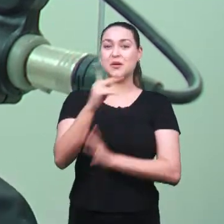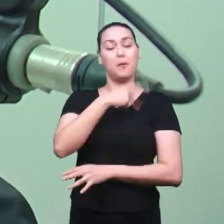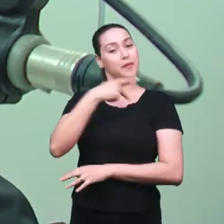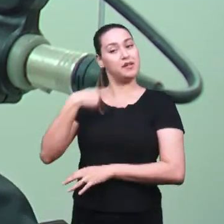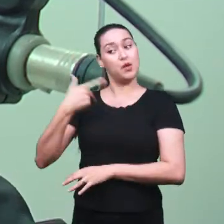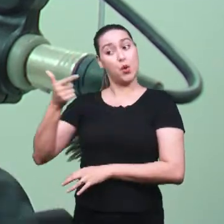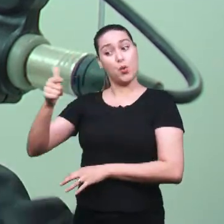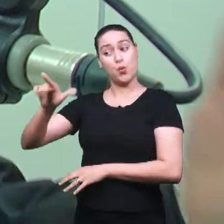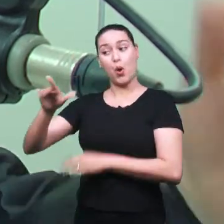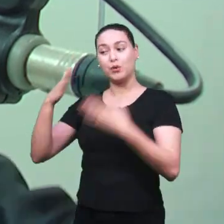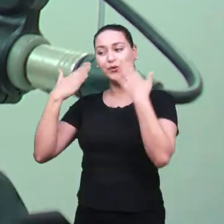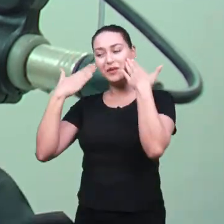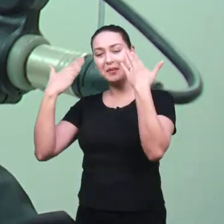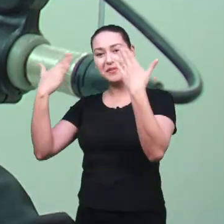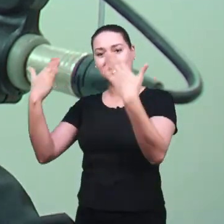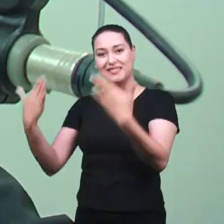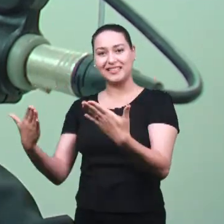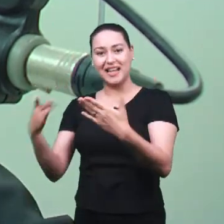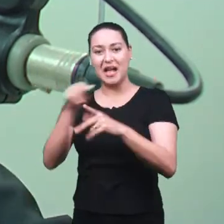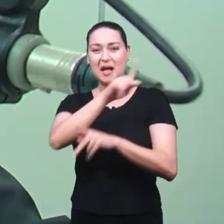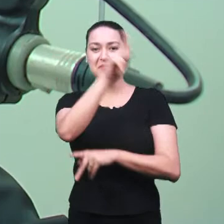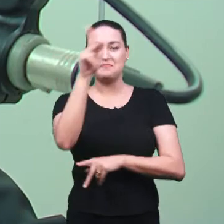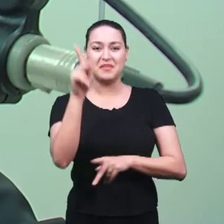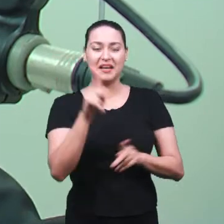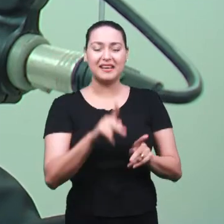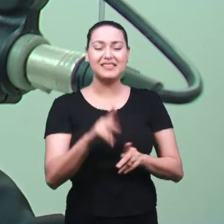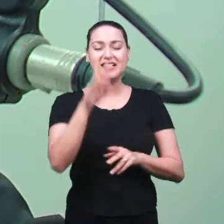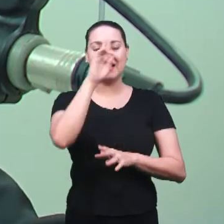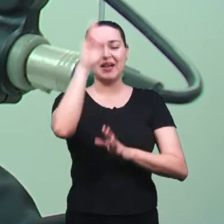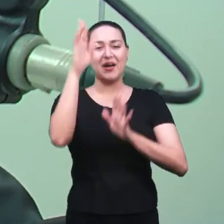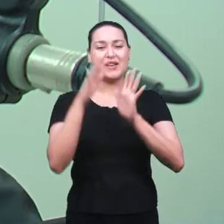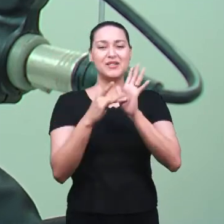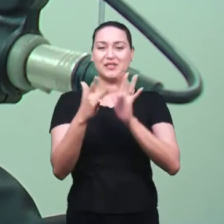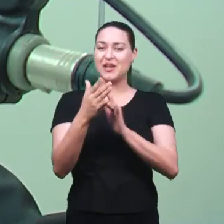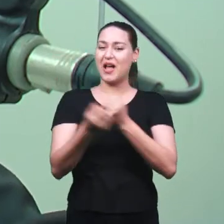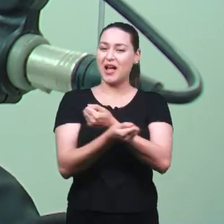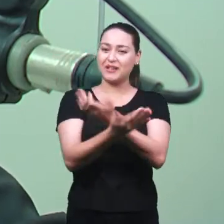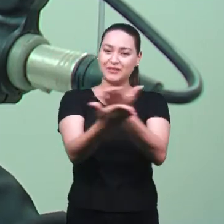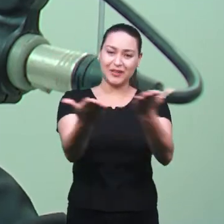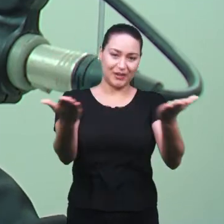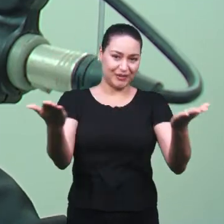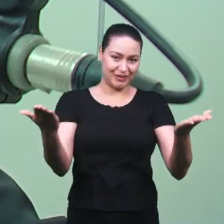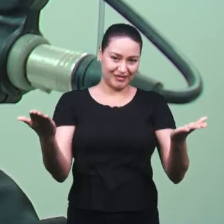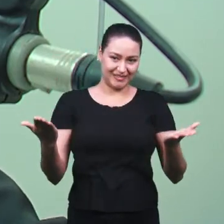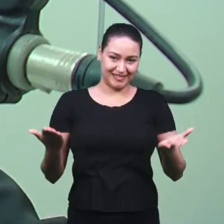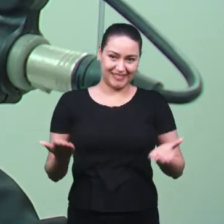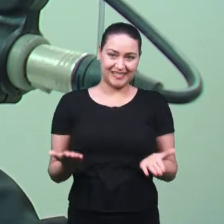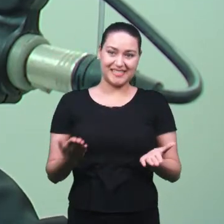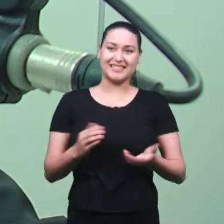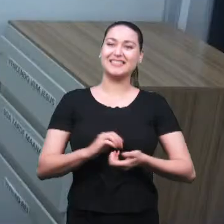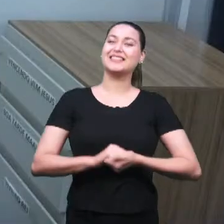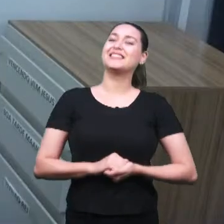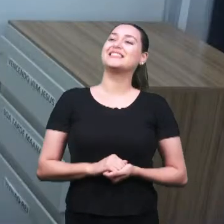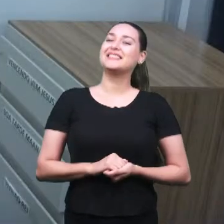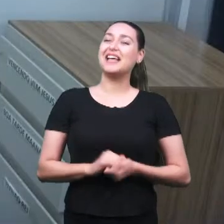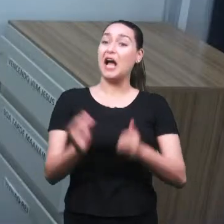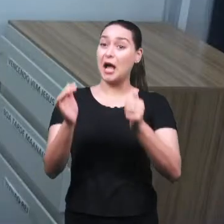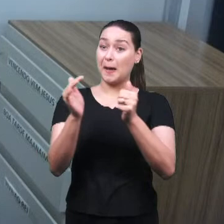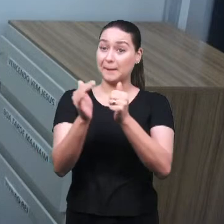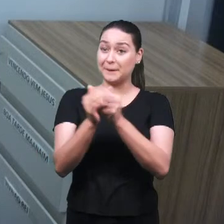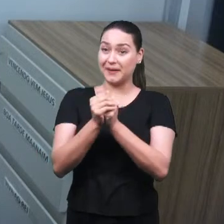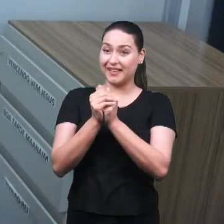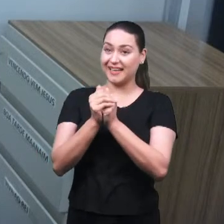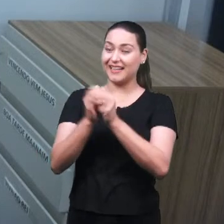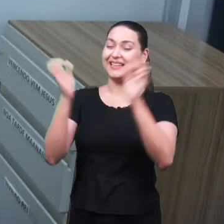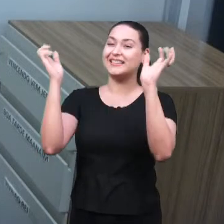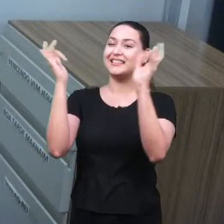ser apresentado. A paz do Senhor a todos os irmãos que estão nos acompanhando nesse momento. Amém, louvado seja o